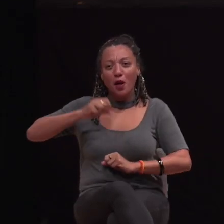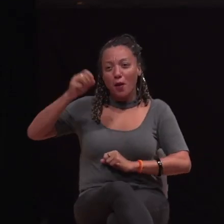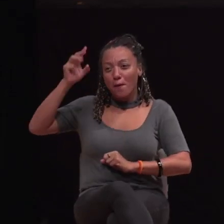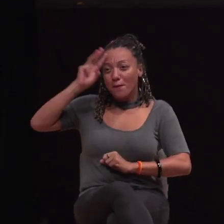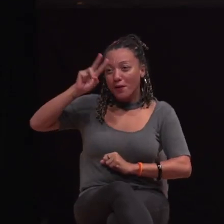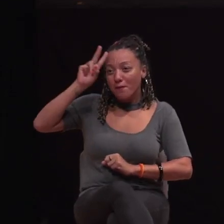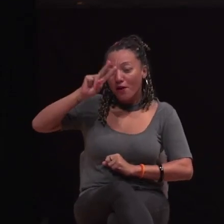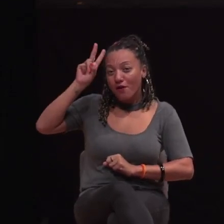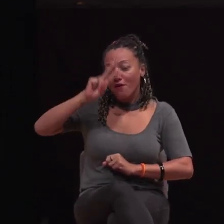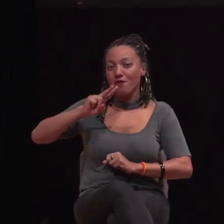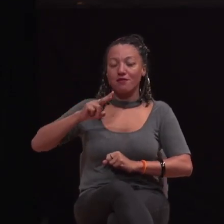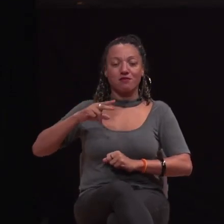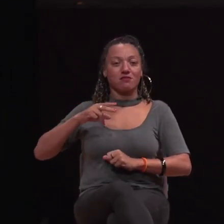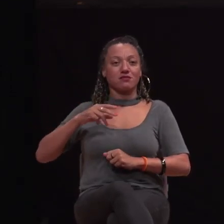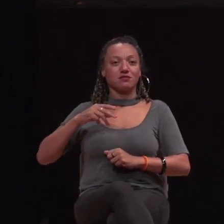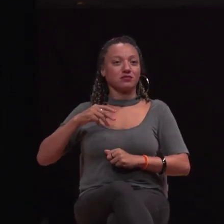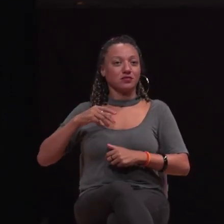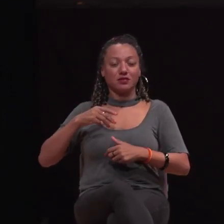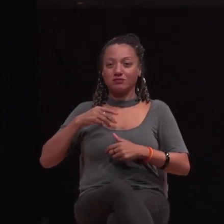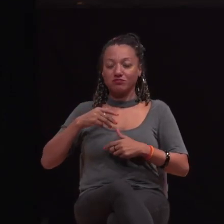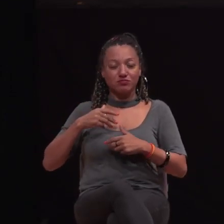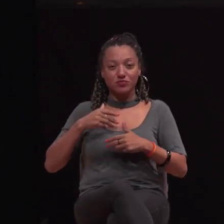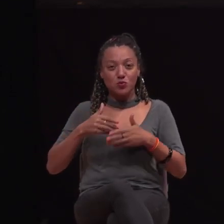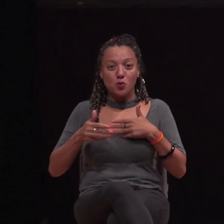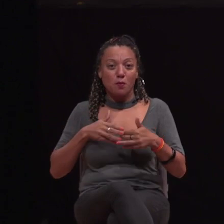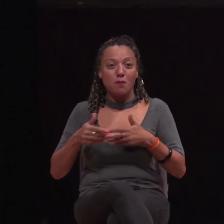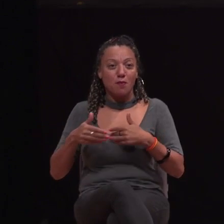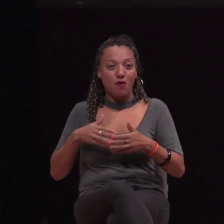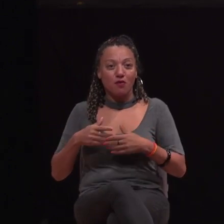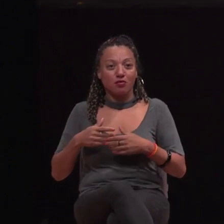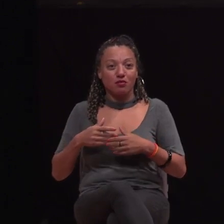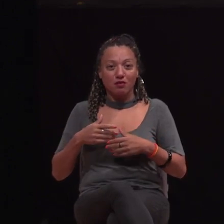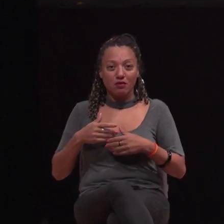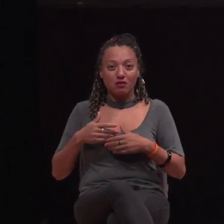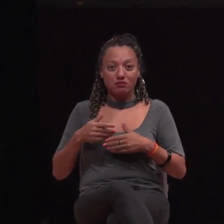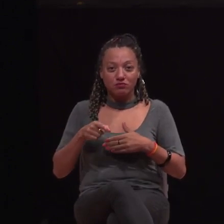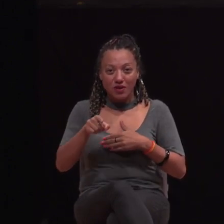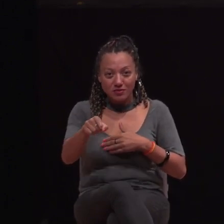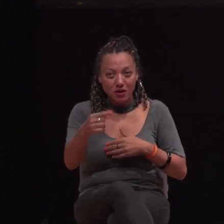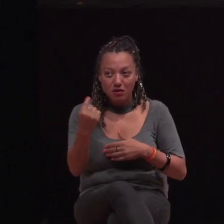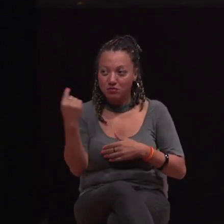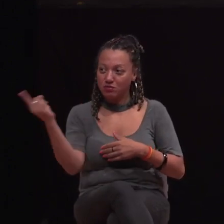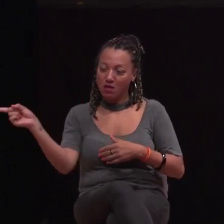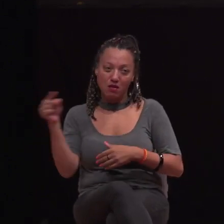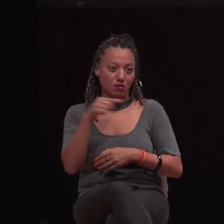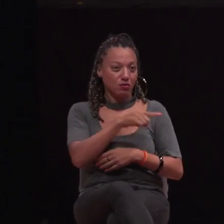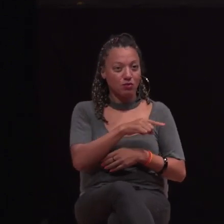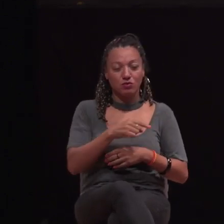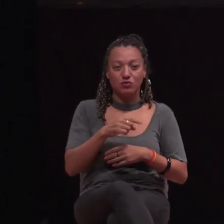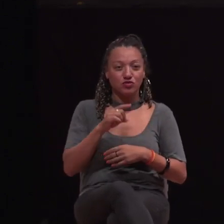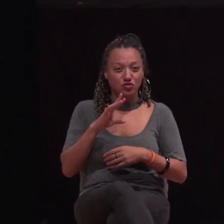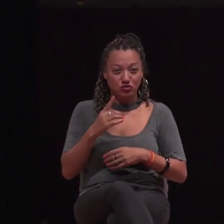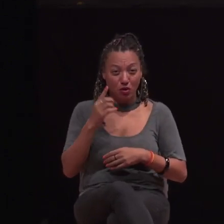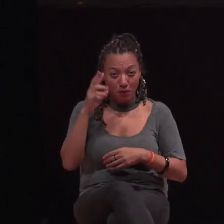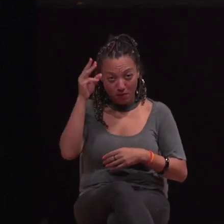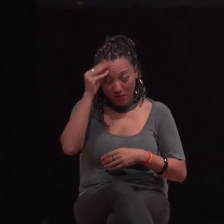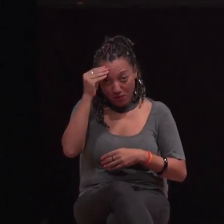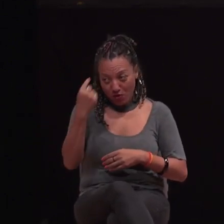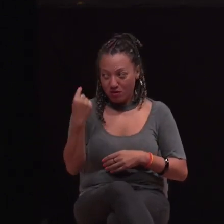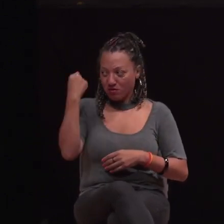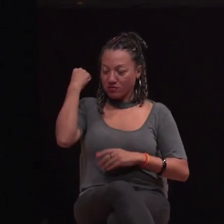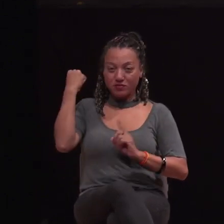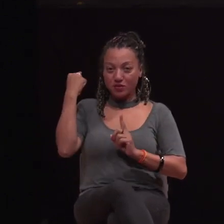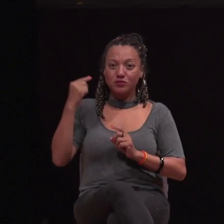é uma memória para frente, ou para o lado, para cima. A questão não é só ficar presa no de trás, né? Então, é apostar nessas estratégias